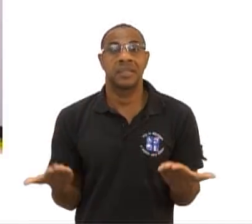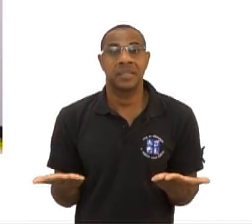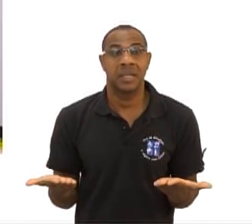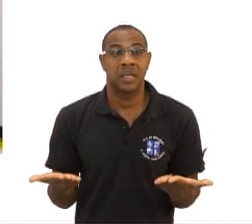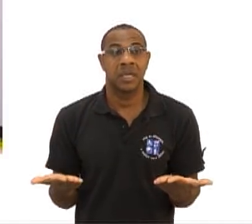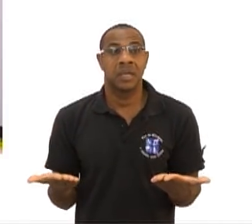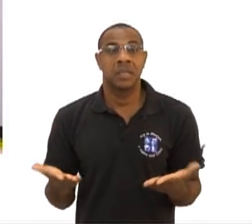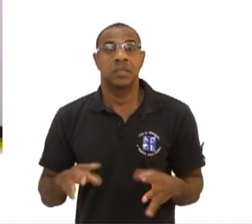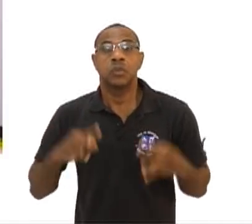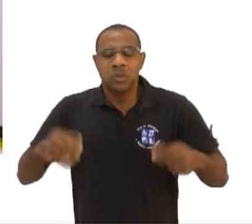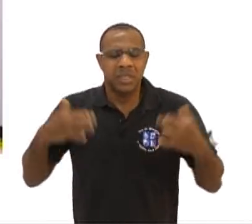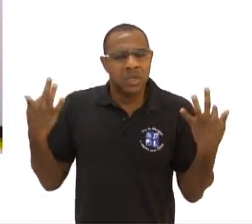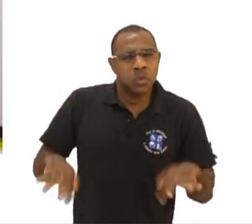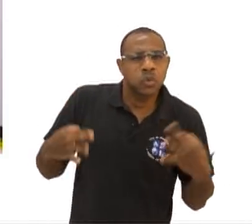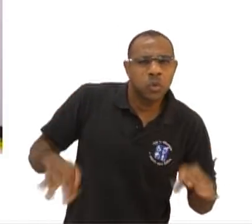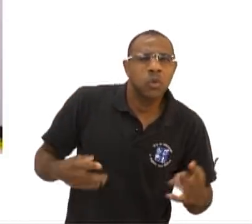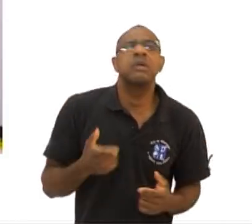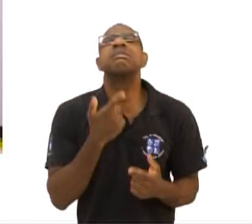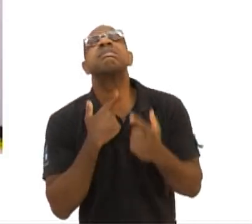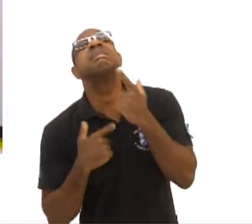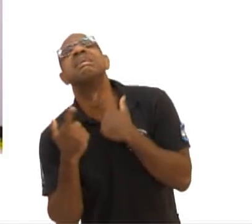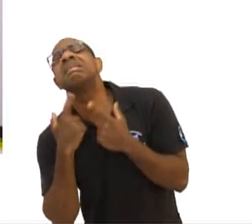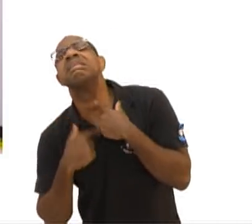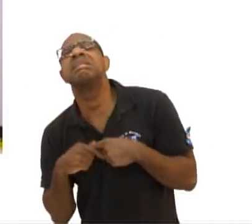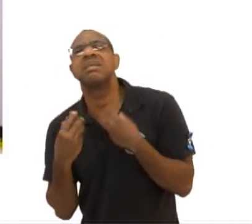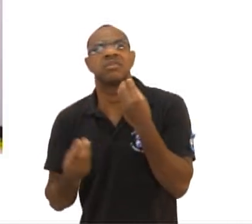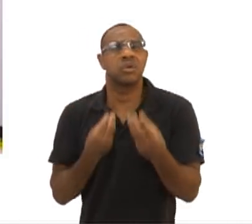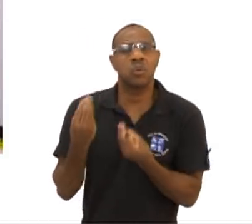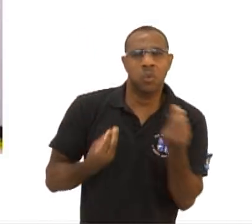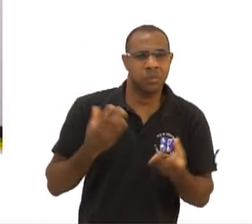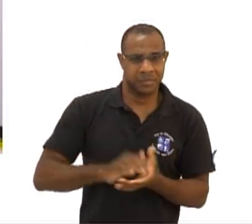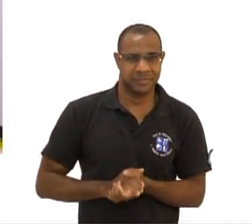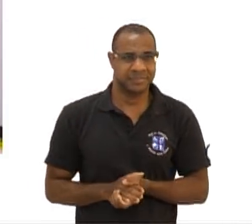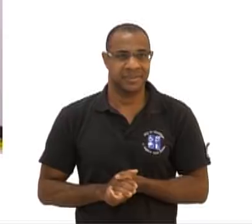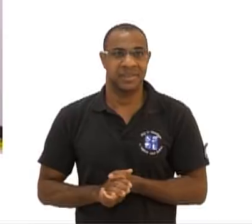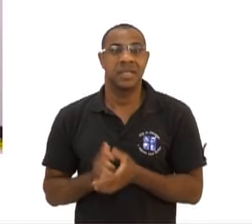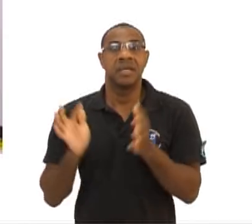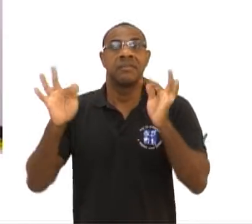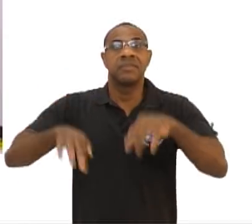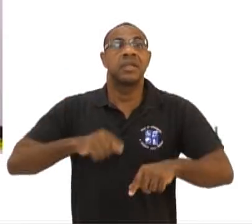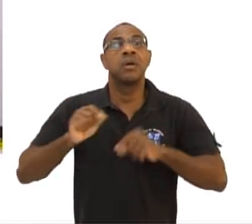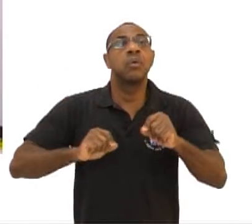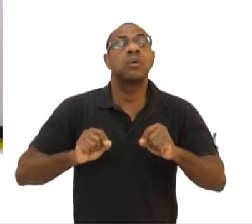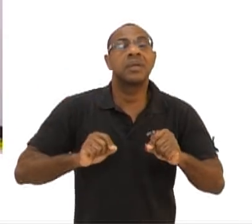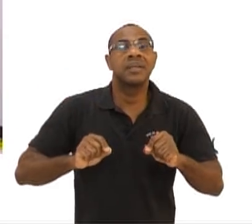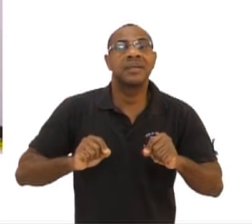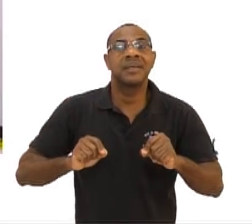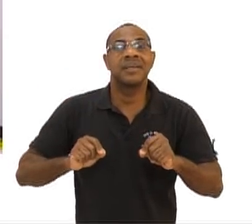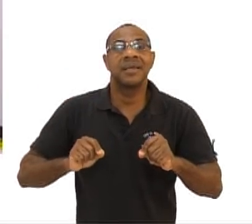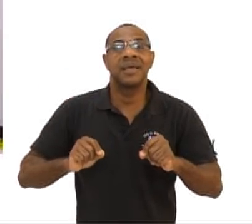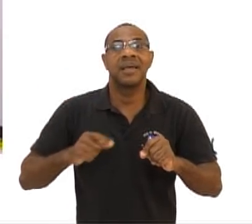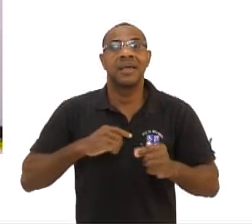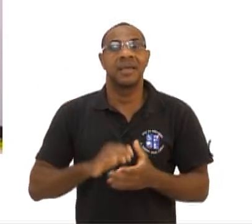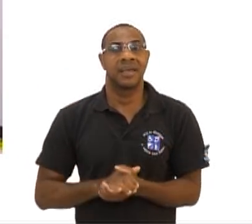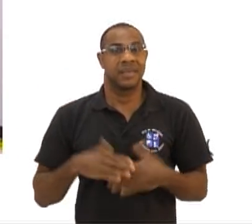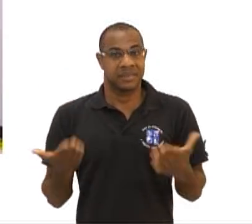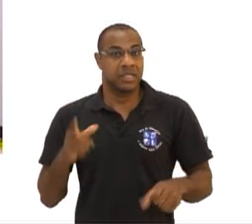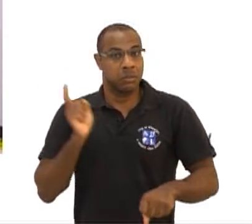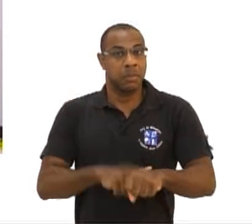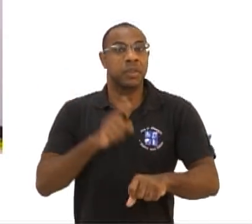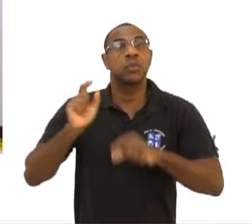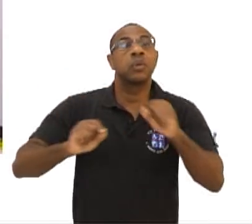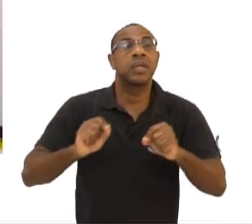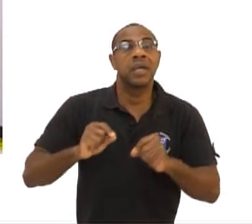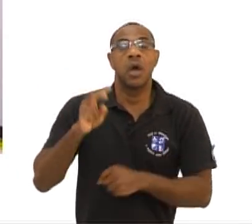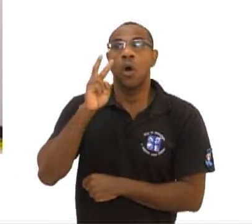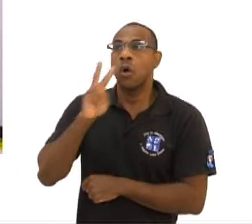a origem de toda dor, de todo desejo, de toda paixão carnal. E novamente era Mara tentando seduzi-lo. Nesse momento,